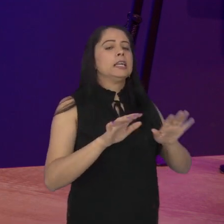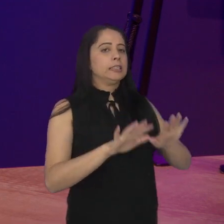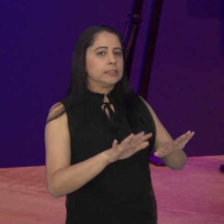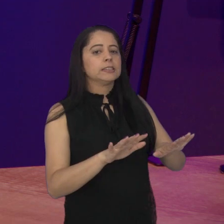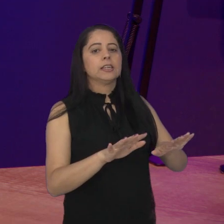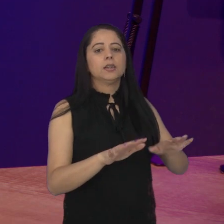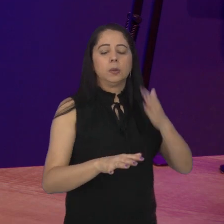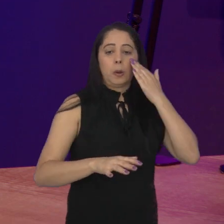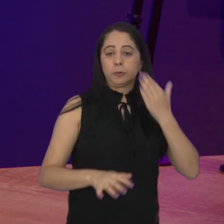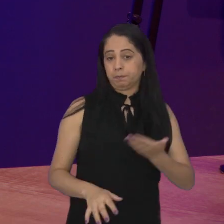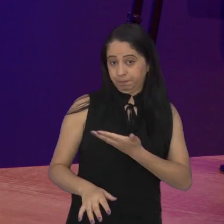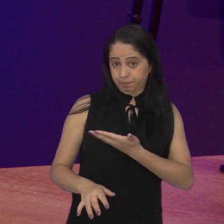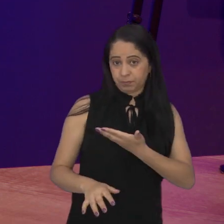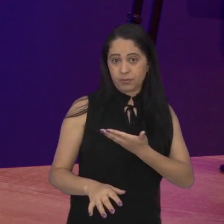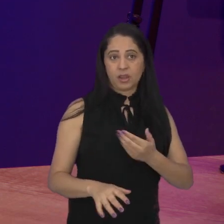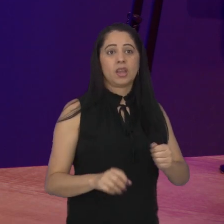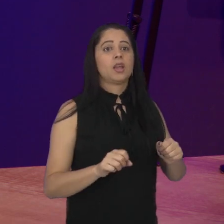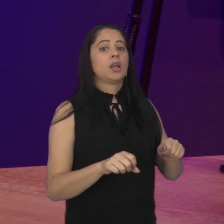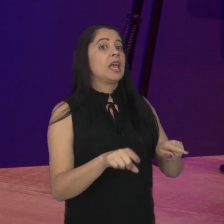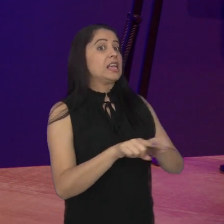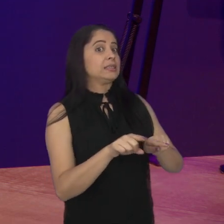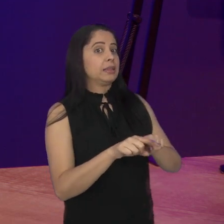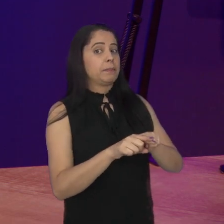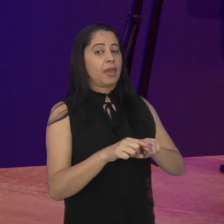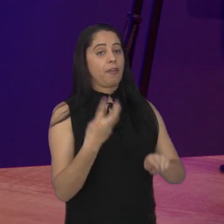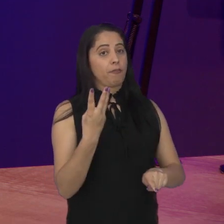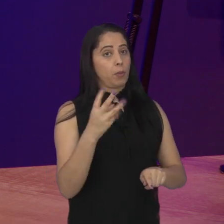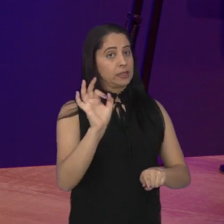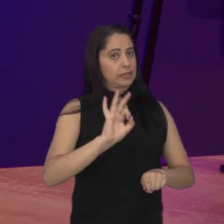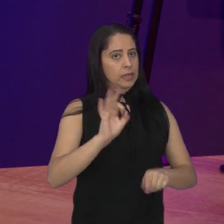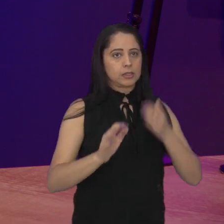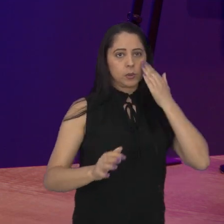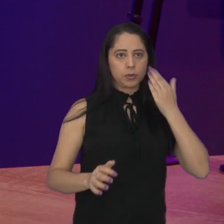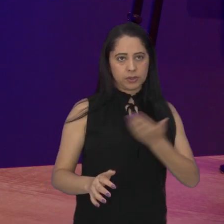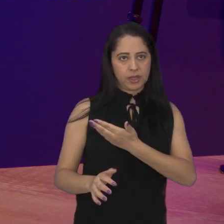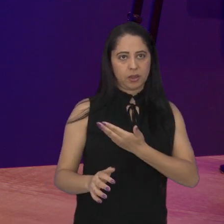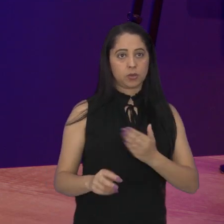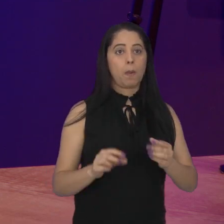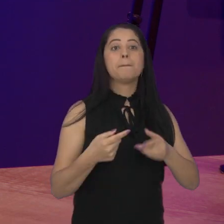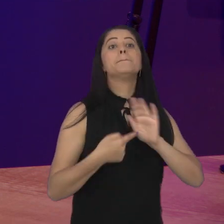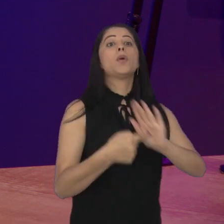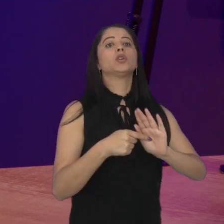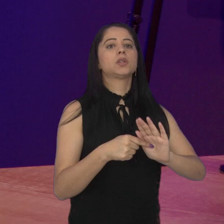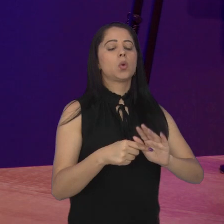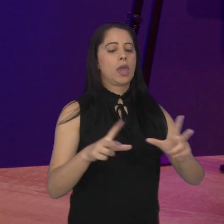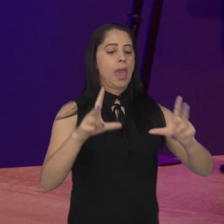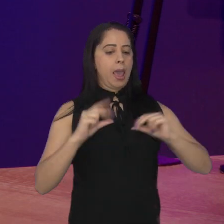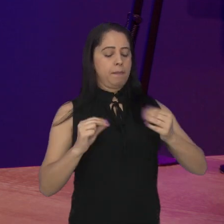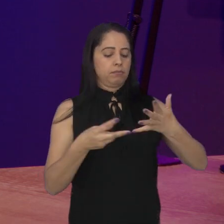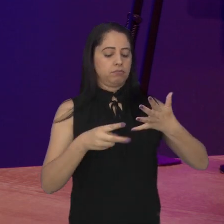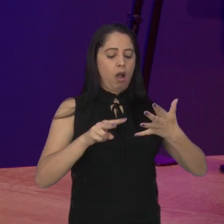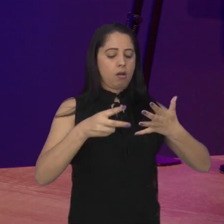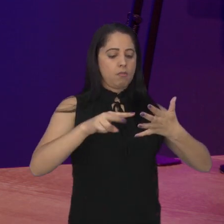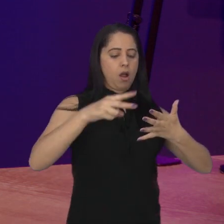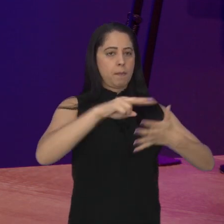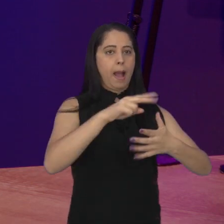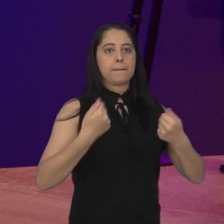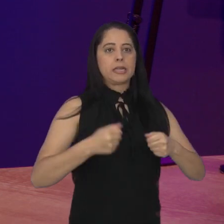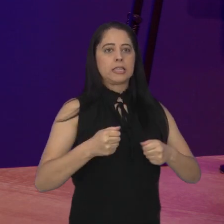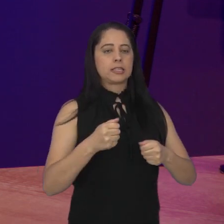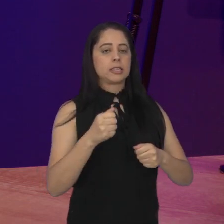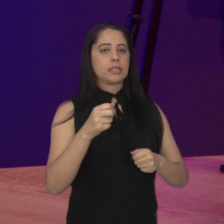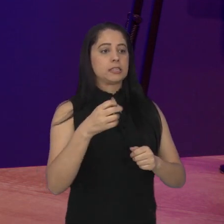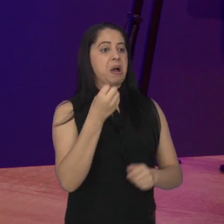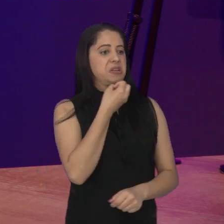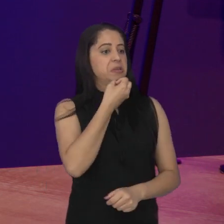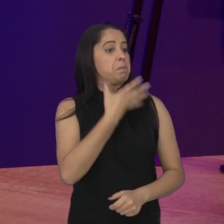né, que é a realidade lá de Jogos Vorazes, ou no Mar Alto, que é a realidade de 3%. Então, é a meritocracia. Tipo, você tem que ser bom, você tem que ser